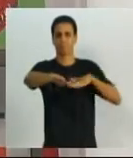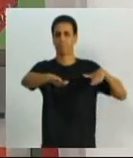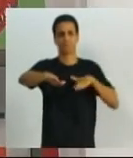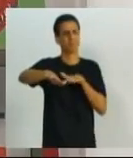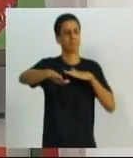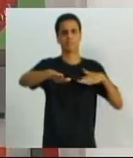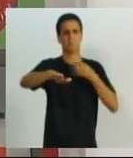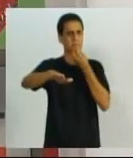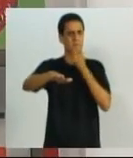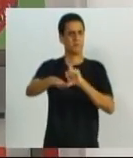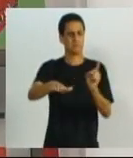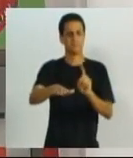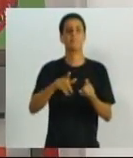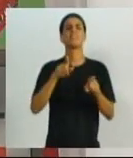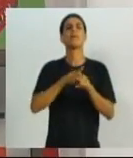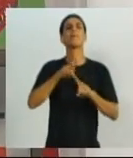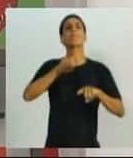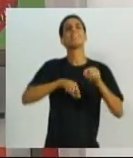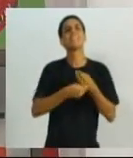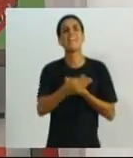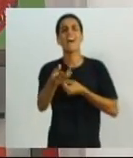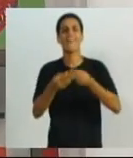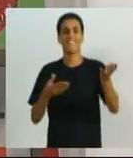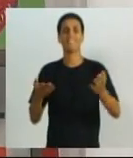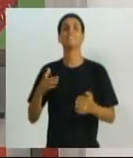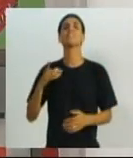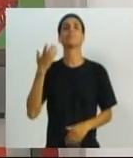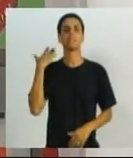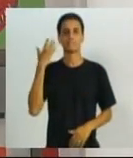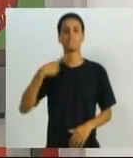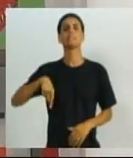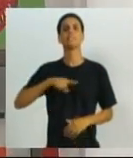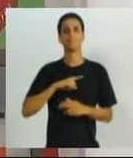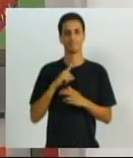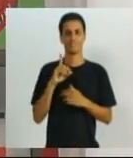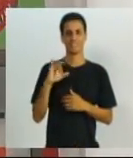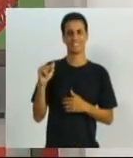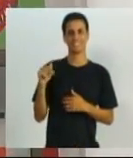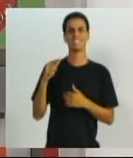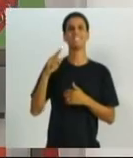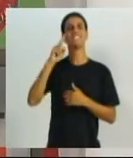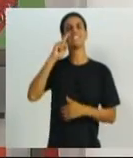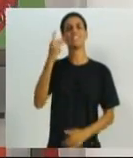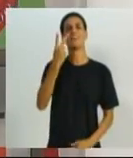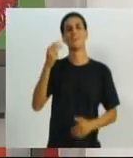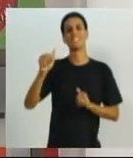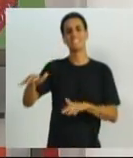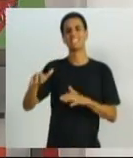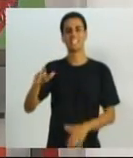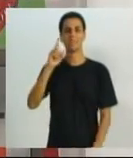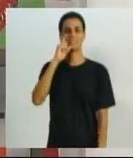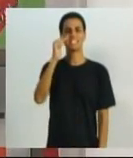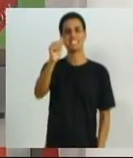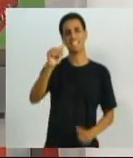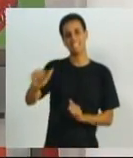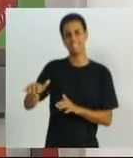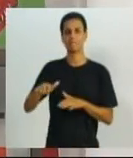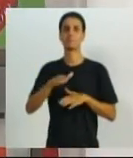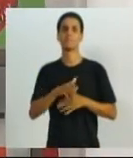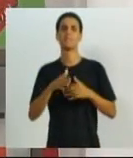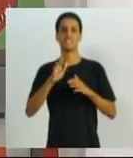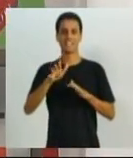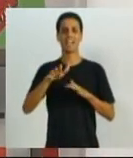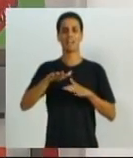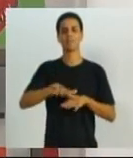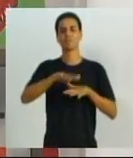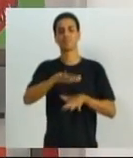nós já passamos algumas datas em Blumenau, que a gente saía envergonhado do desfile de 2 de setembro, de 7 de setembro, porque se transformava